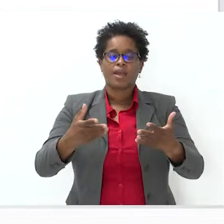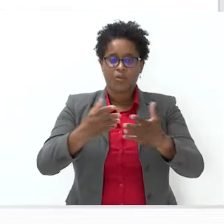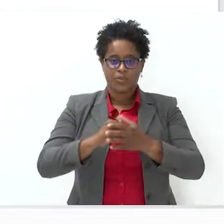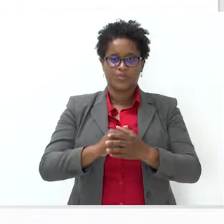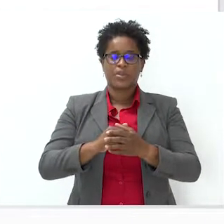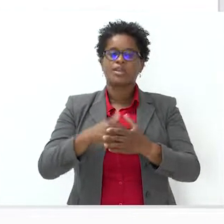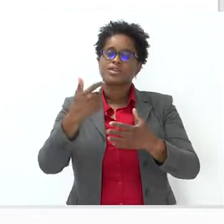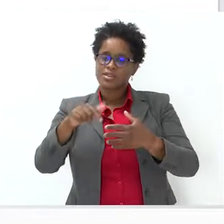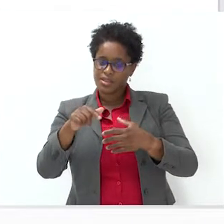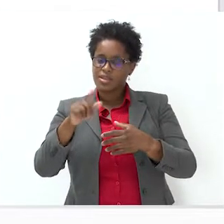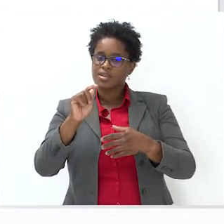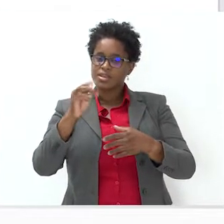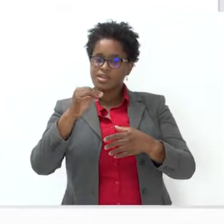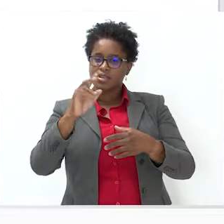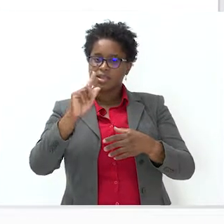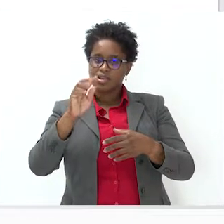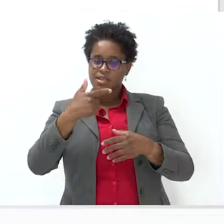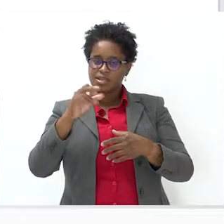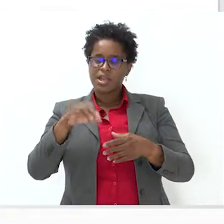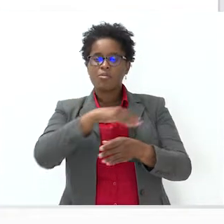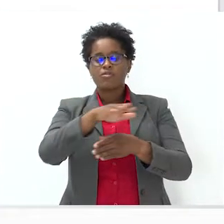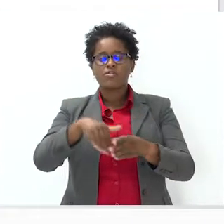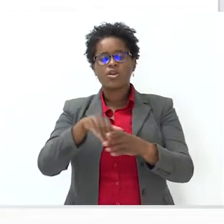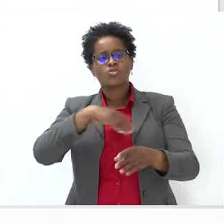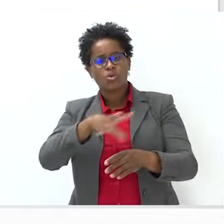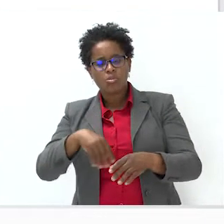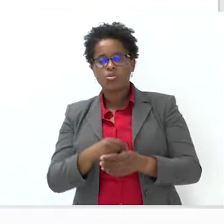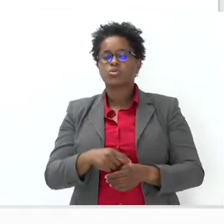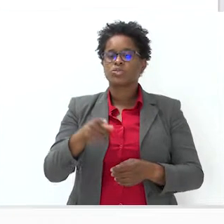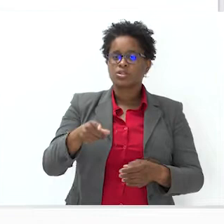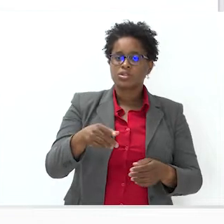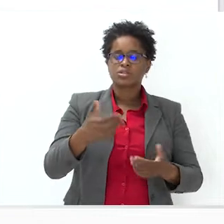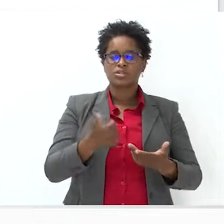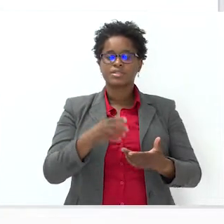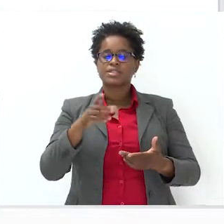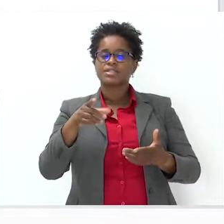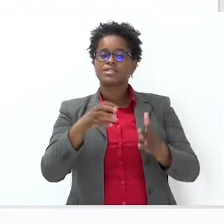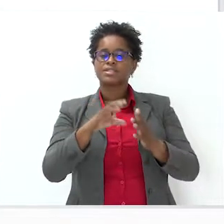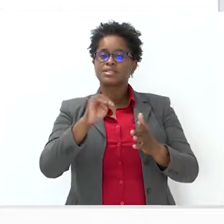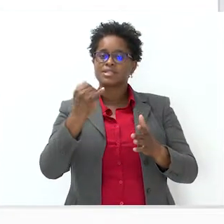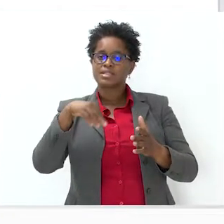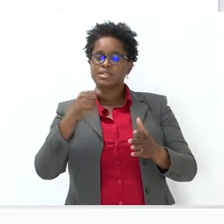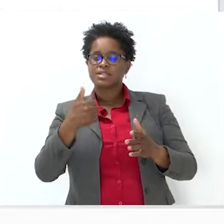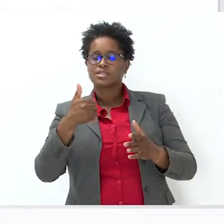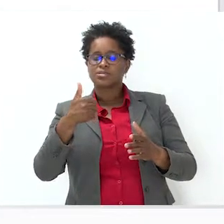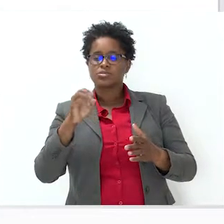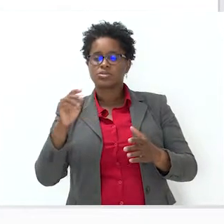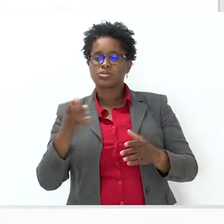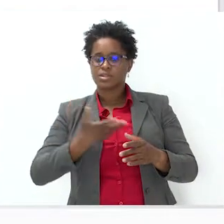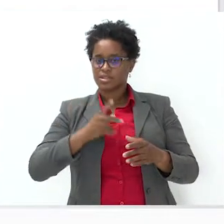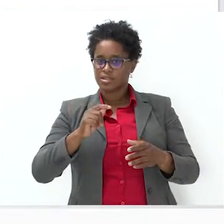Então, estamos envolvidos num mundo repleto de símbolos,